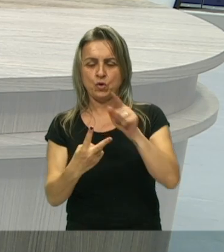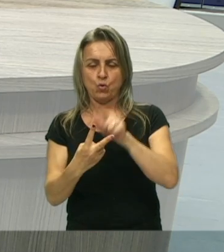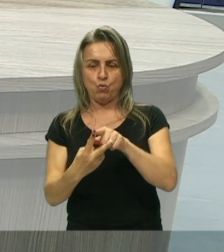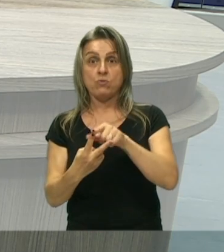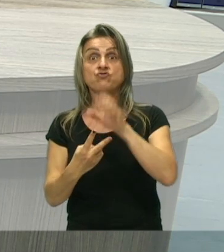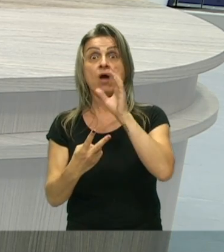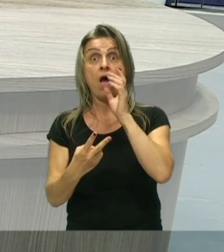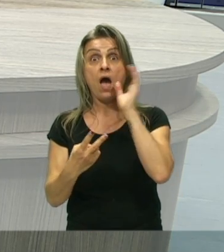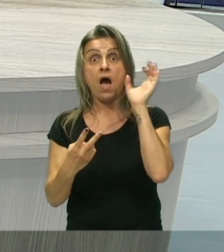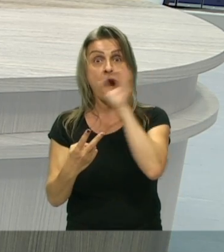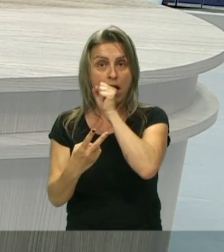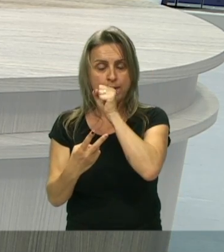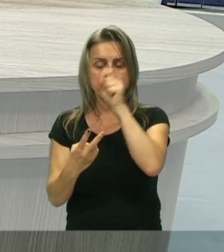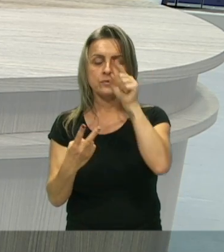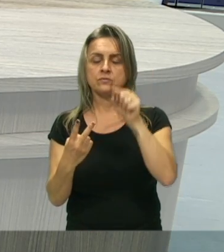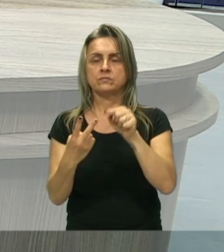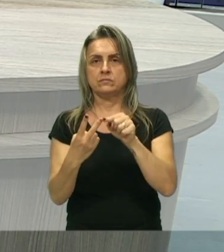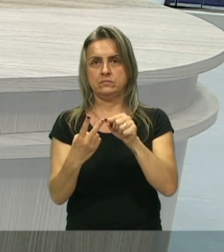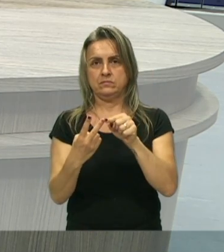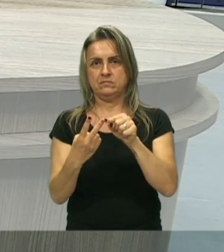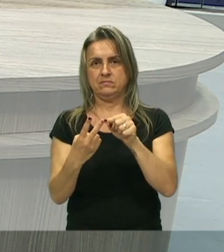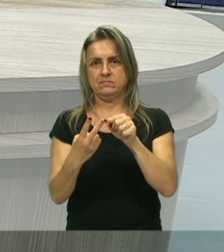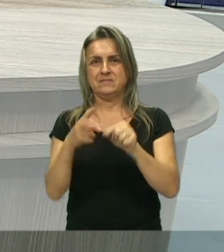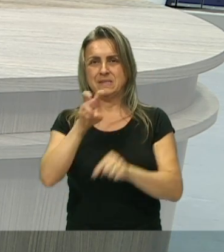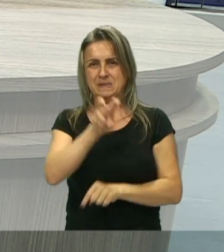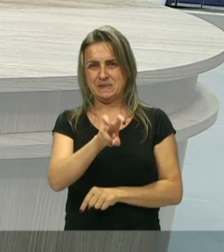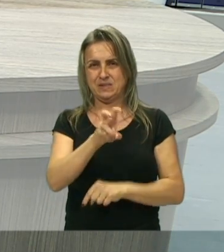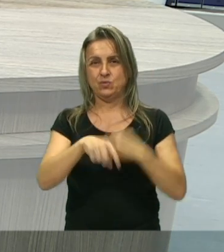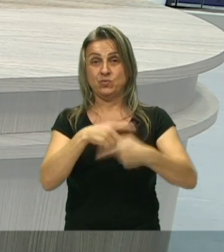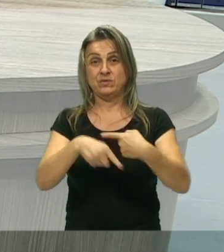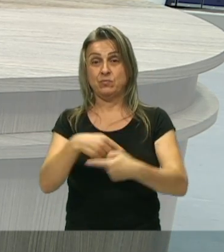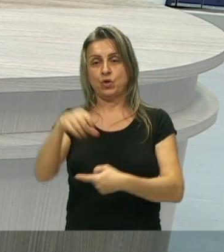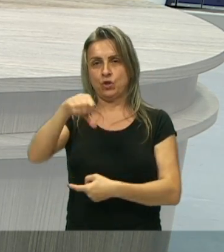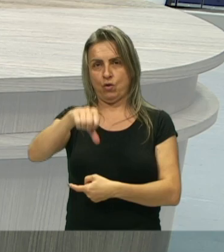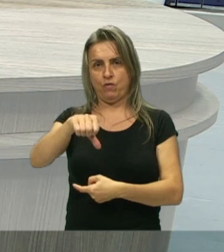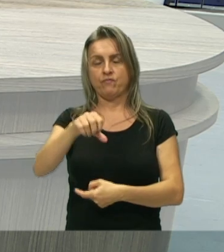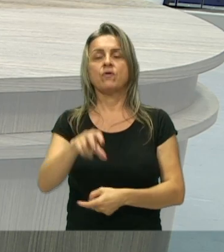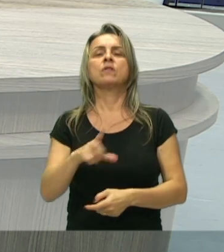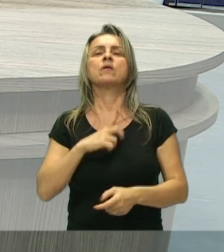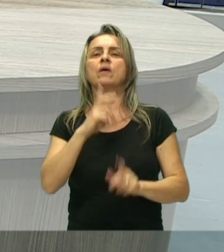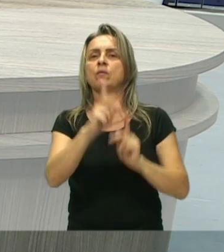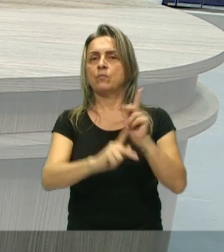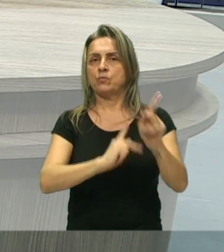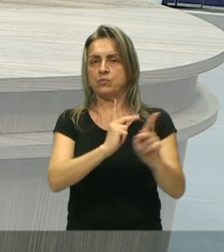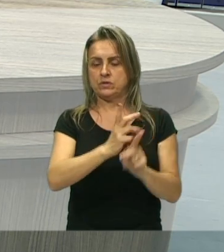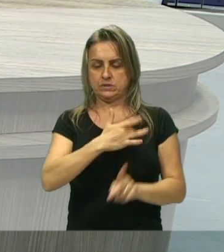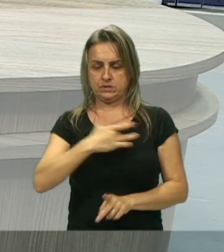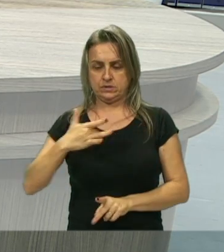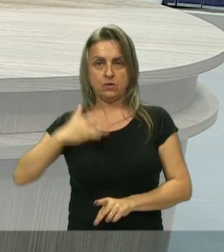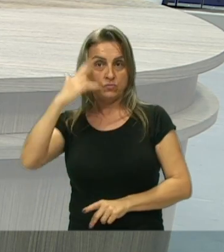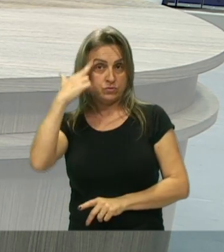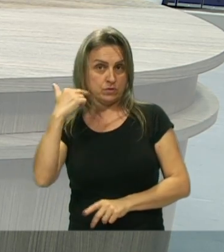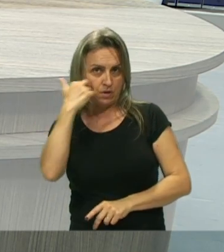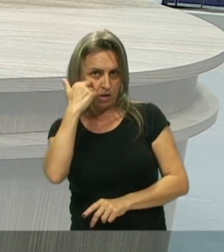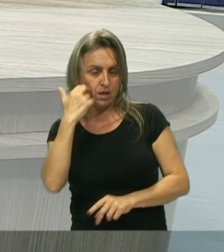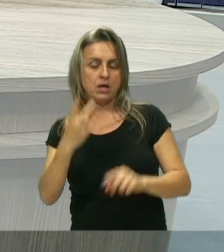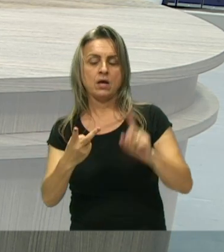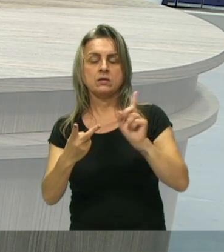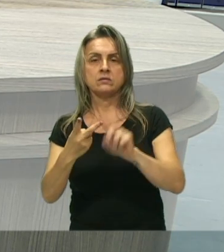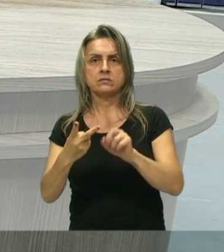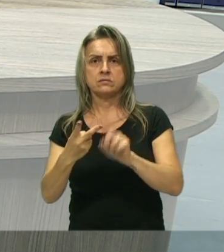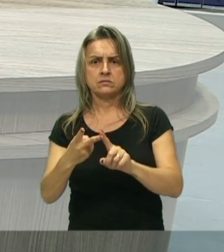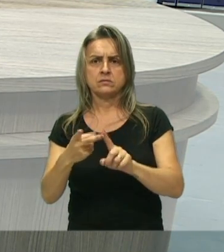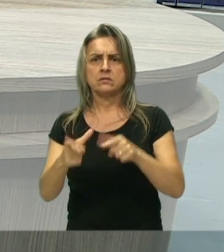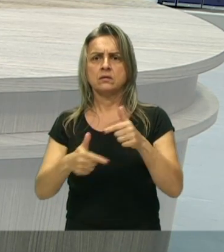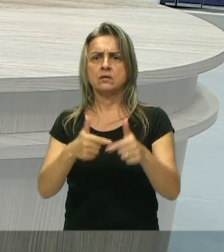ter que fazer muito rápido. Tem a da população da saúde negra e também depois dos trabalhadores da saúde. Não,